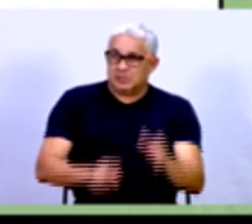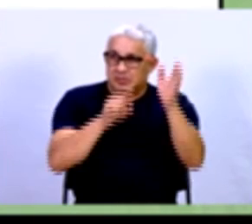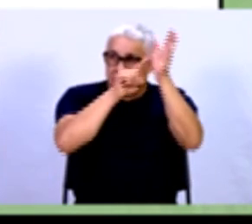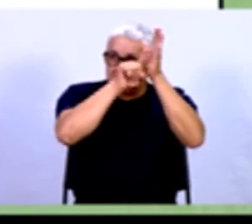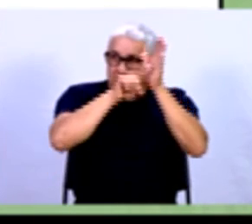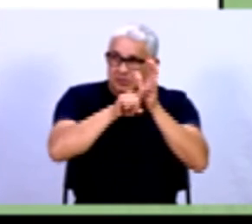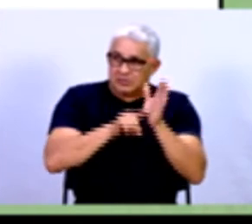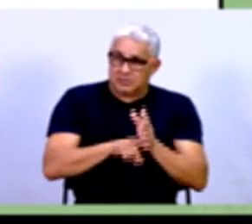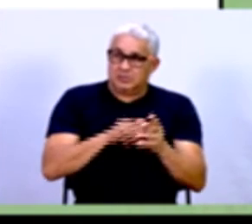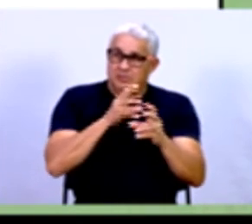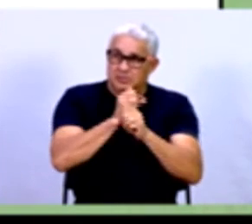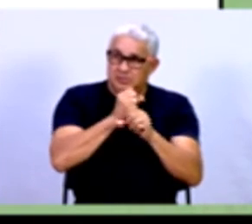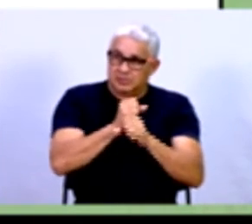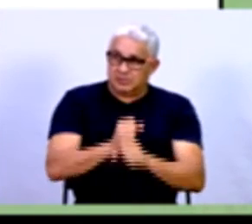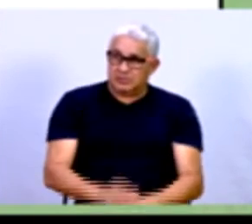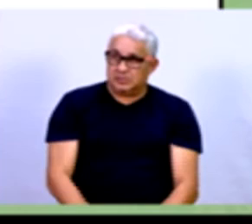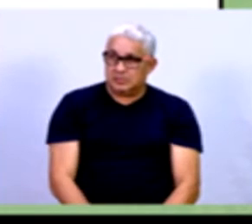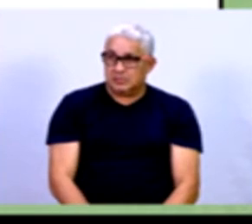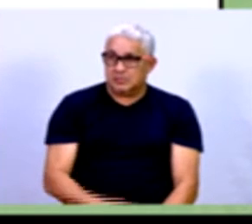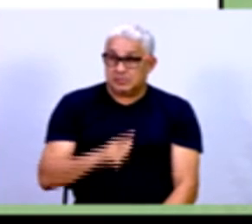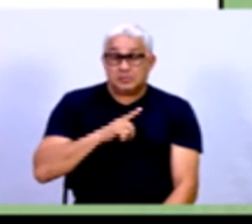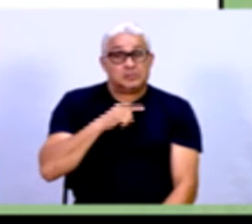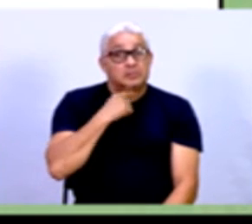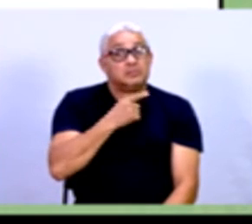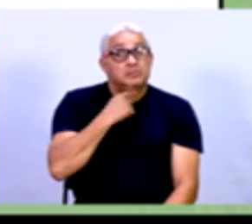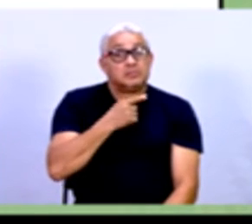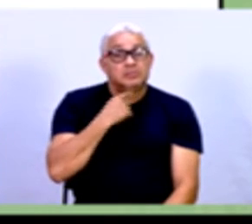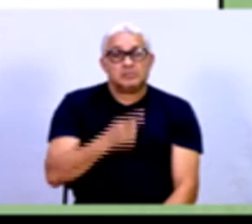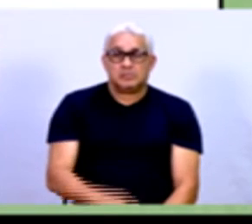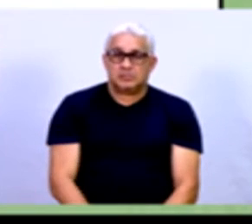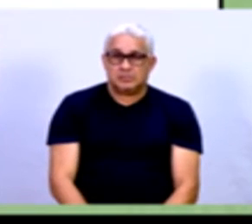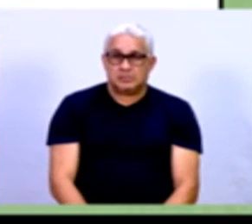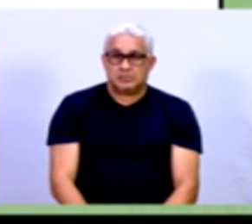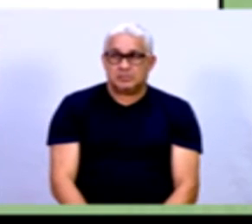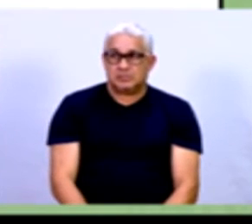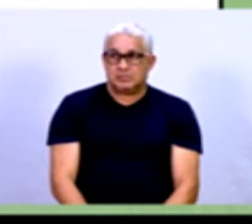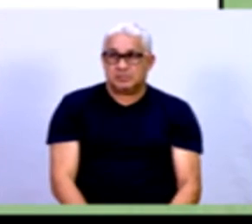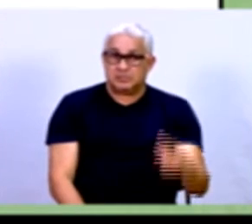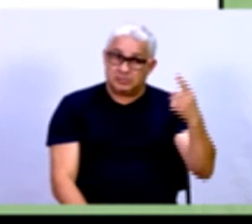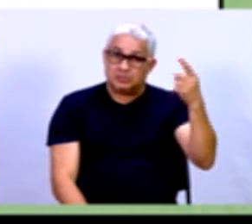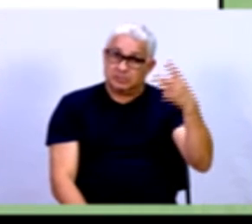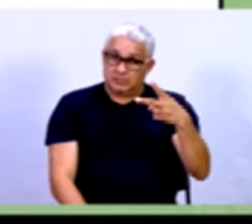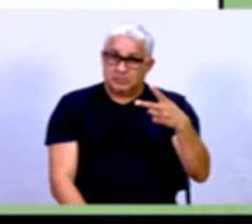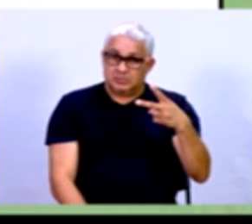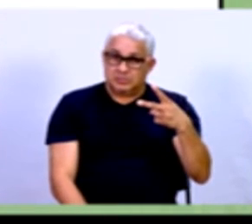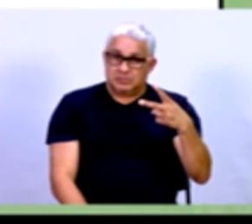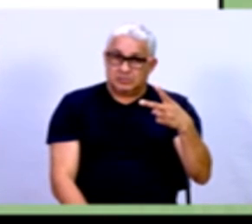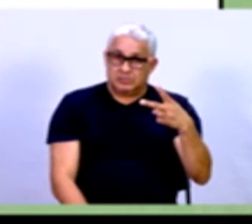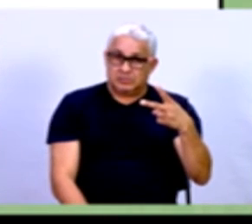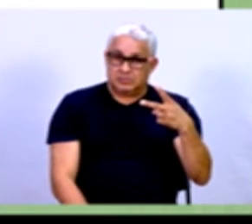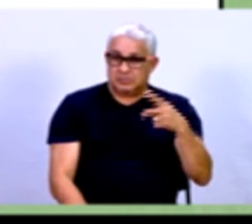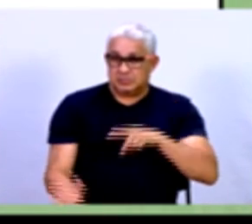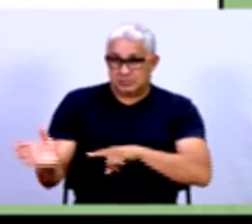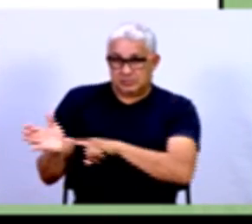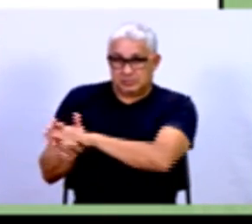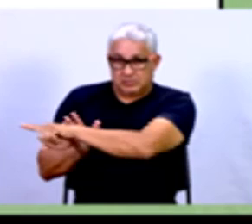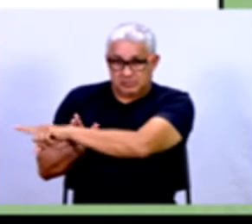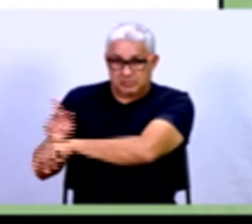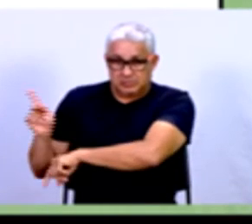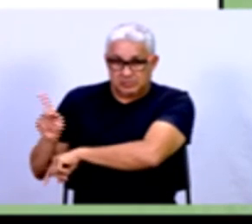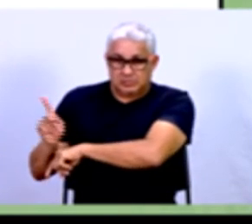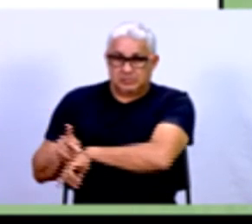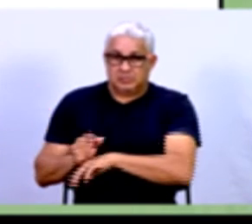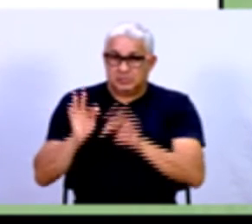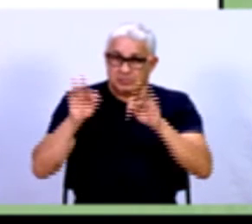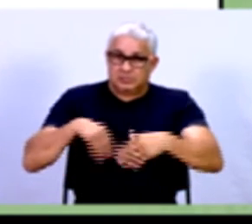cálculo, tá? Caso tenham alguma dúvida na questão 1 ou na 2, passa aqui para o professor que a gente vai discutindo aqui no final da aula,